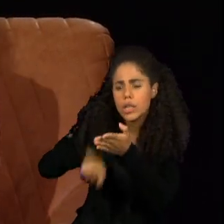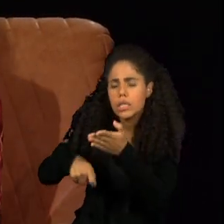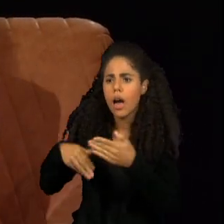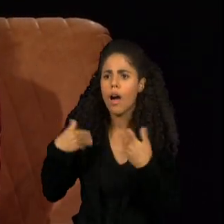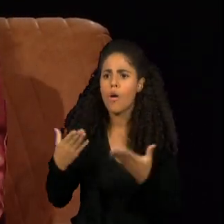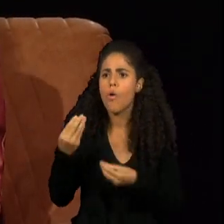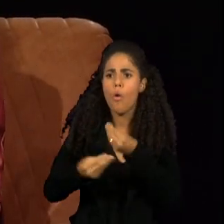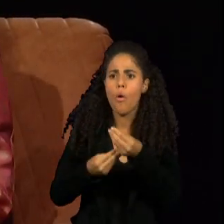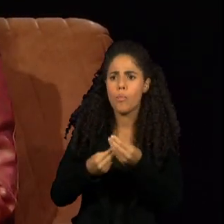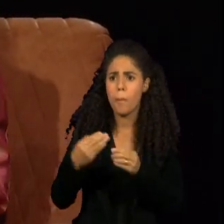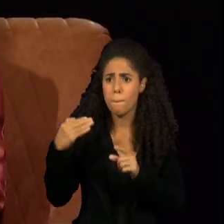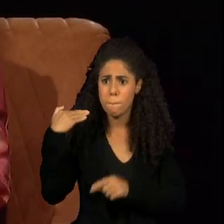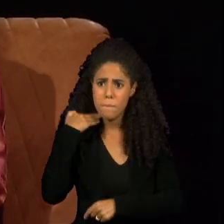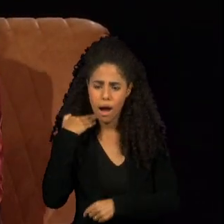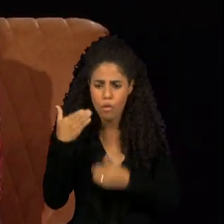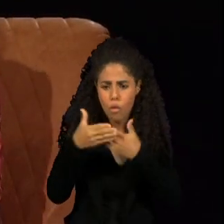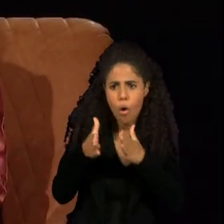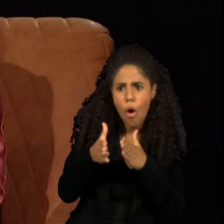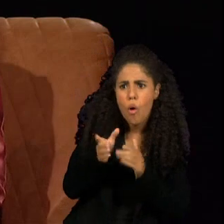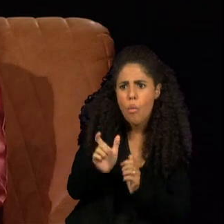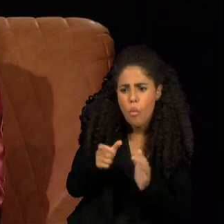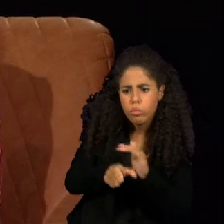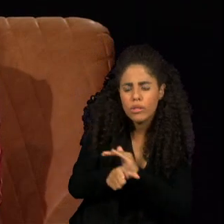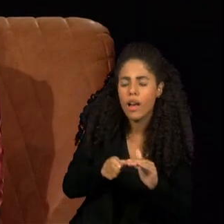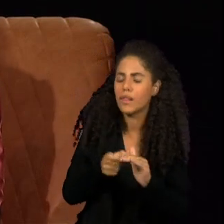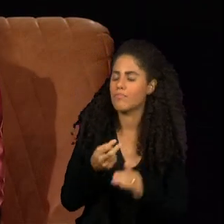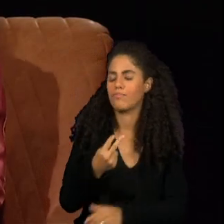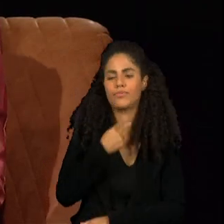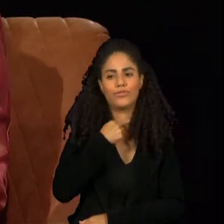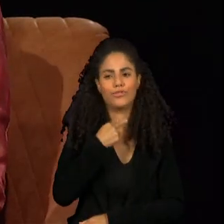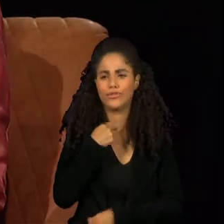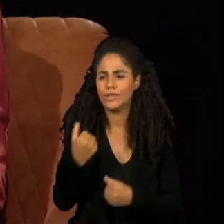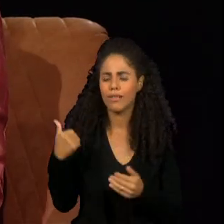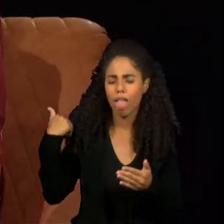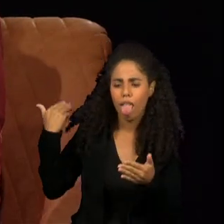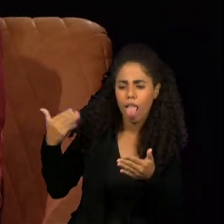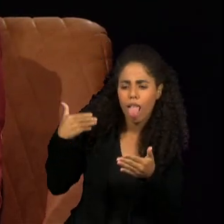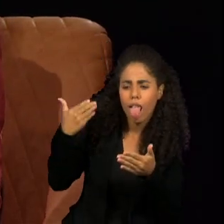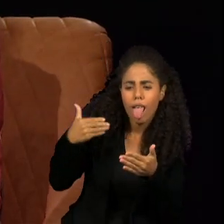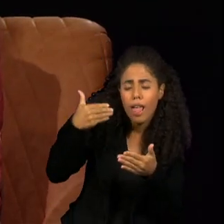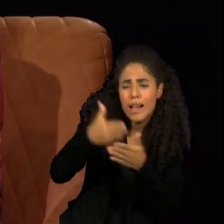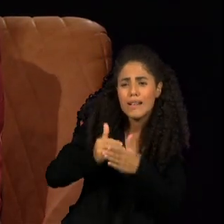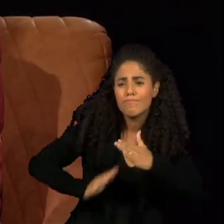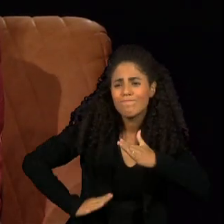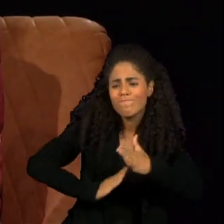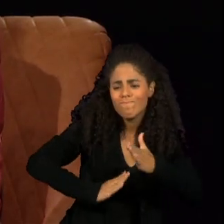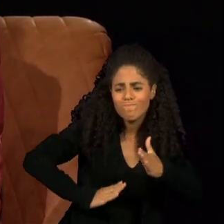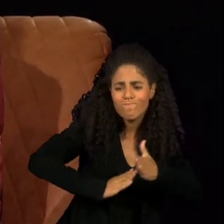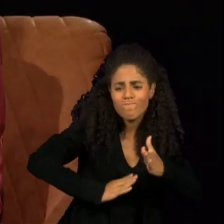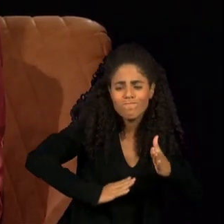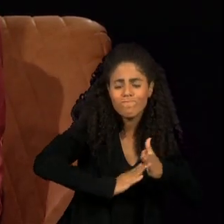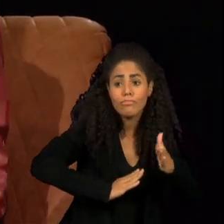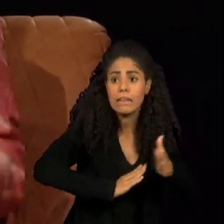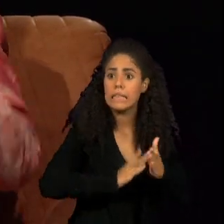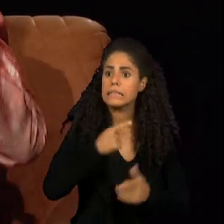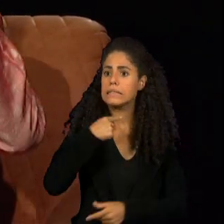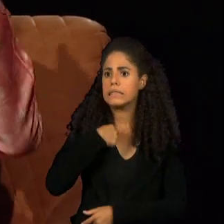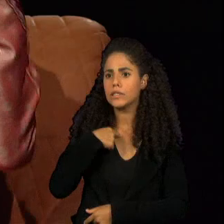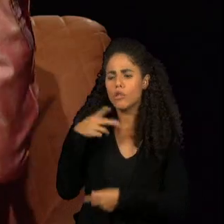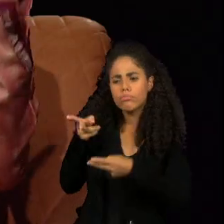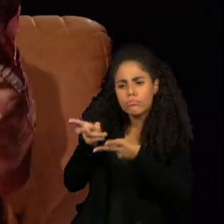estavam sufocadas, as mulheres da minha geração. E o que aconteceu comigo é que eu ouvi